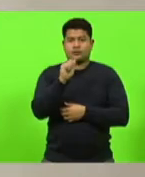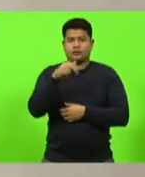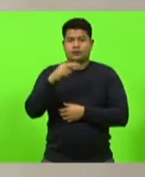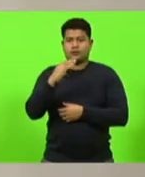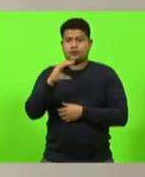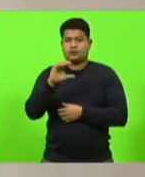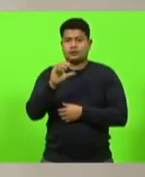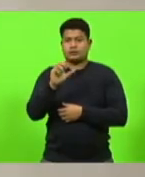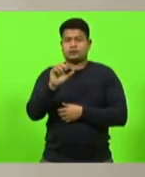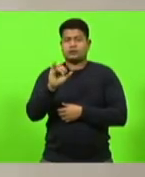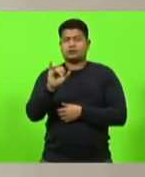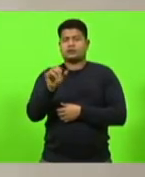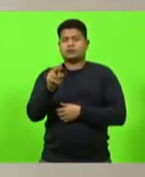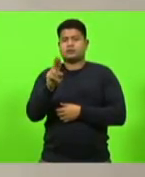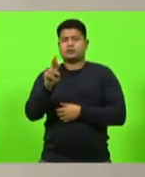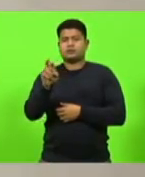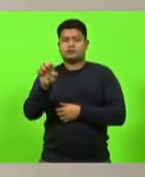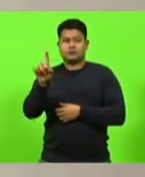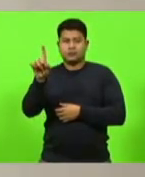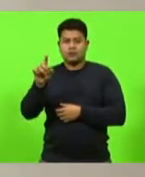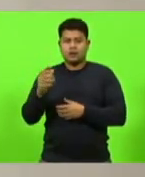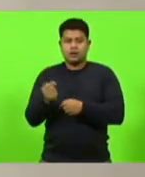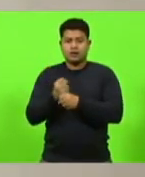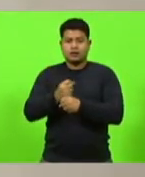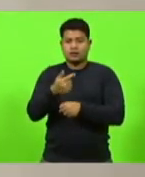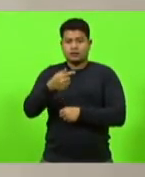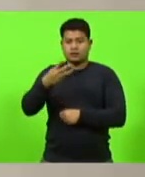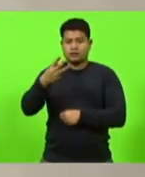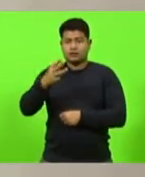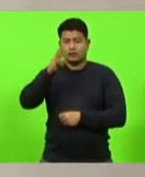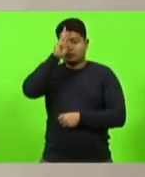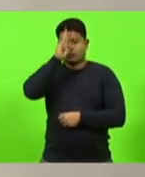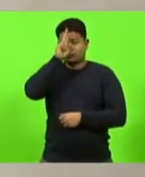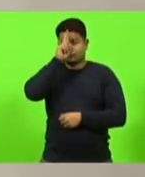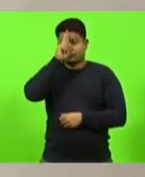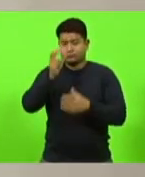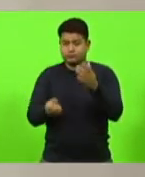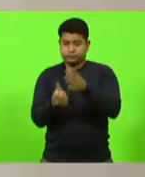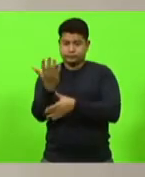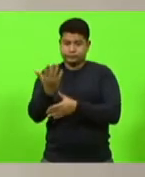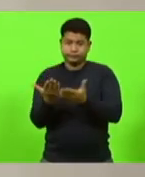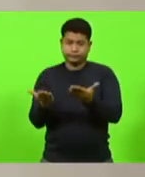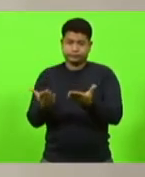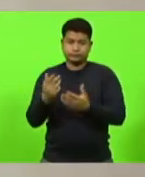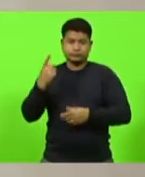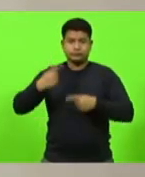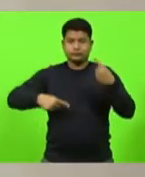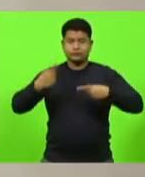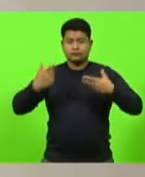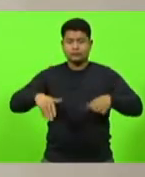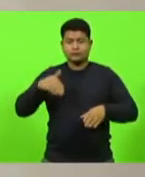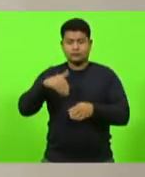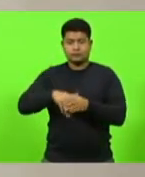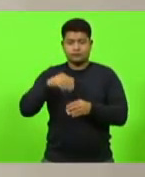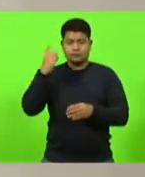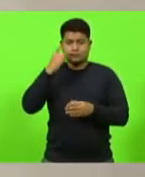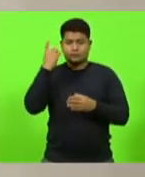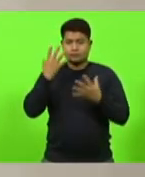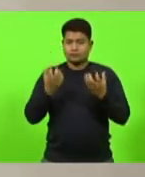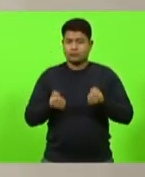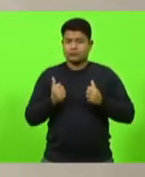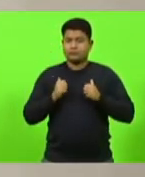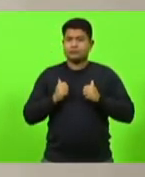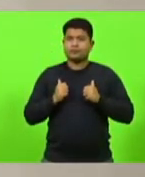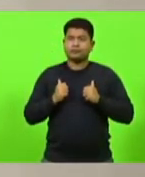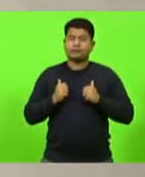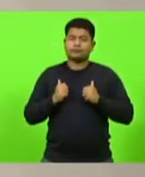Caçanjurê, pela passagem dos seus 73 anos de história. Em discussão. Não havendo quem queira discutir, em votação. Deputados que aprovam, permaneçam